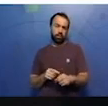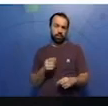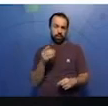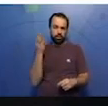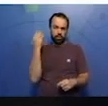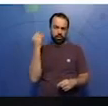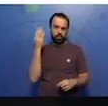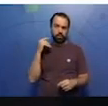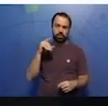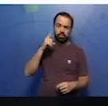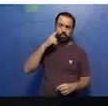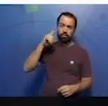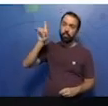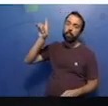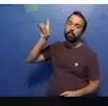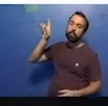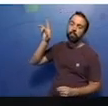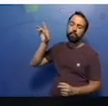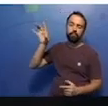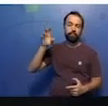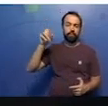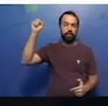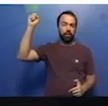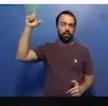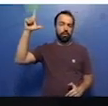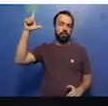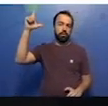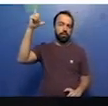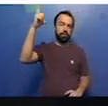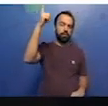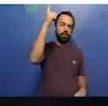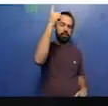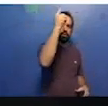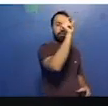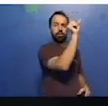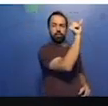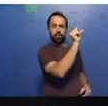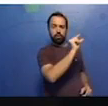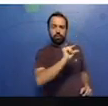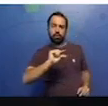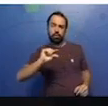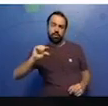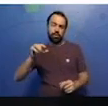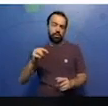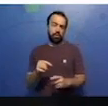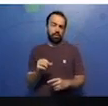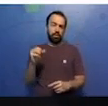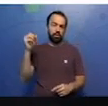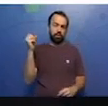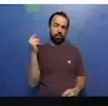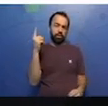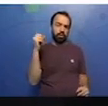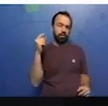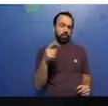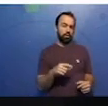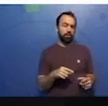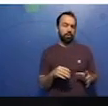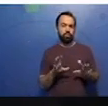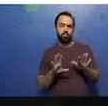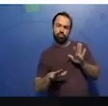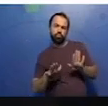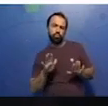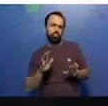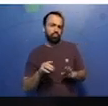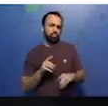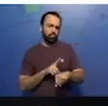olhavam para o céu e, de acordo com a posição do Sol, da Lua e das estrelas, obtinham uma medida